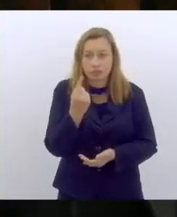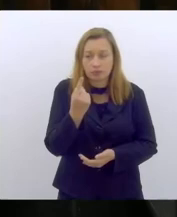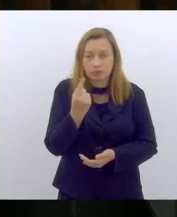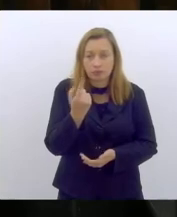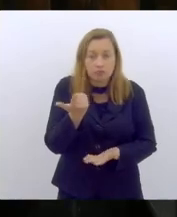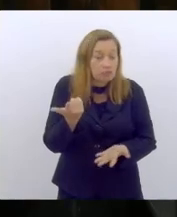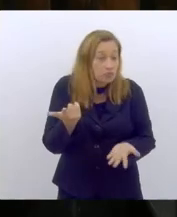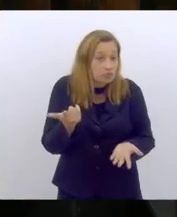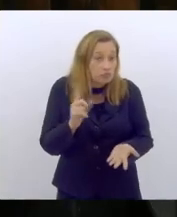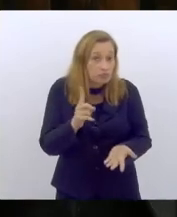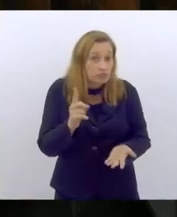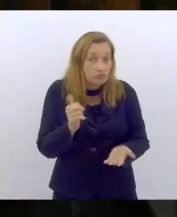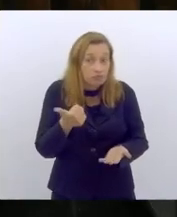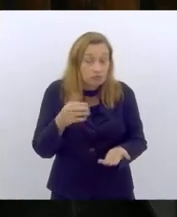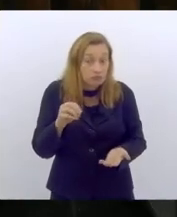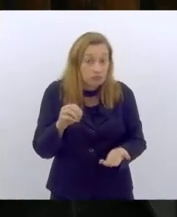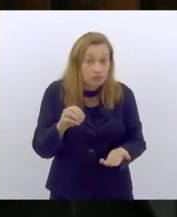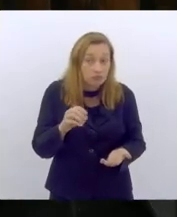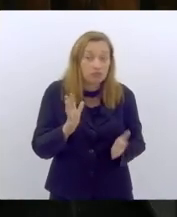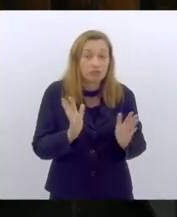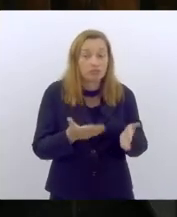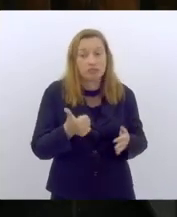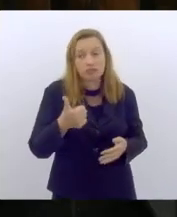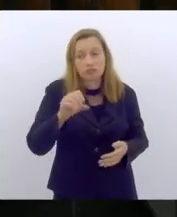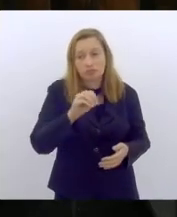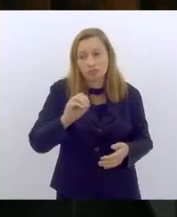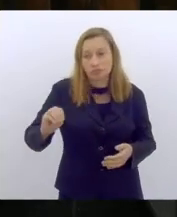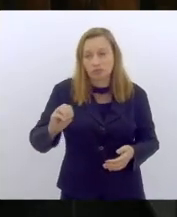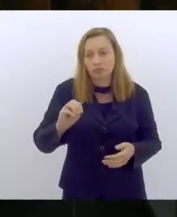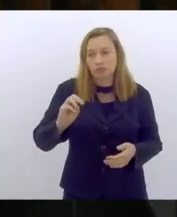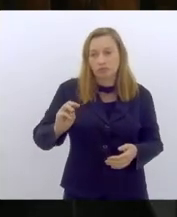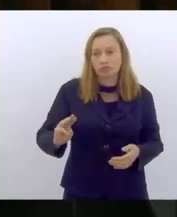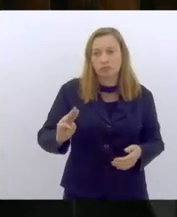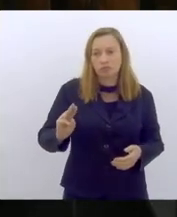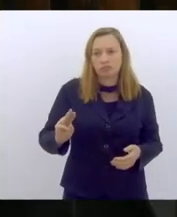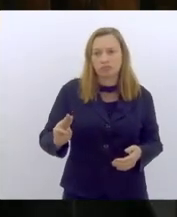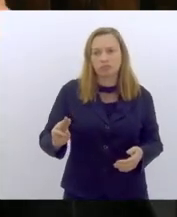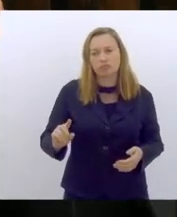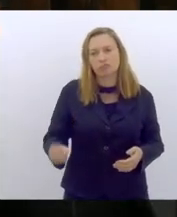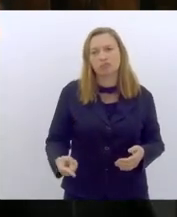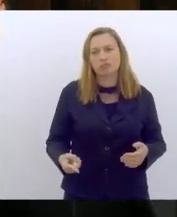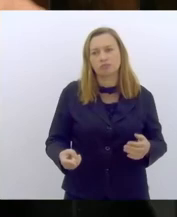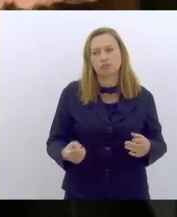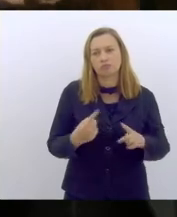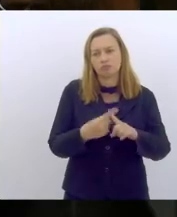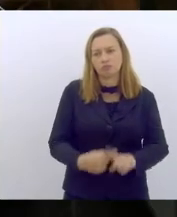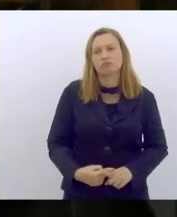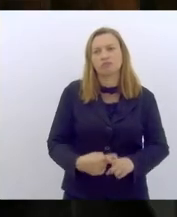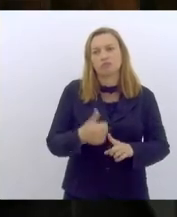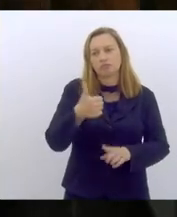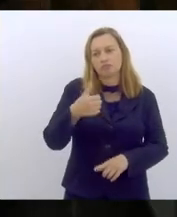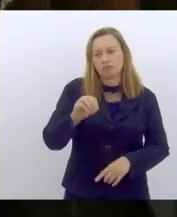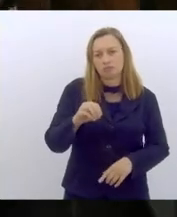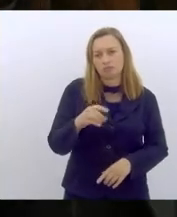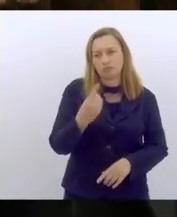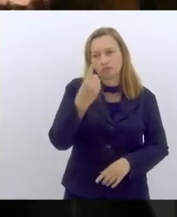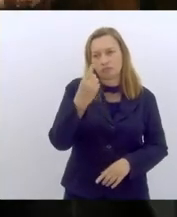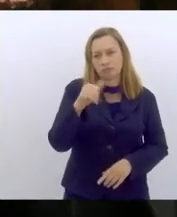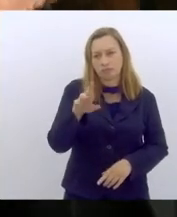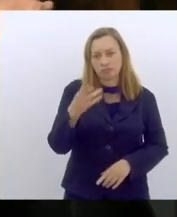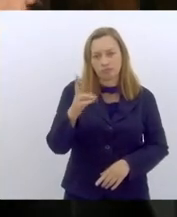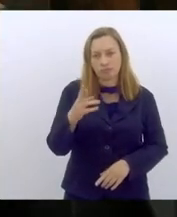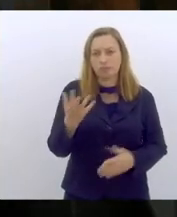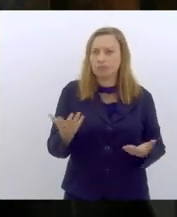real e r$ 10 mas se fosse 100 milhões x 10 dá um bilhão é uma